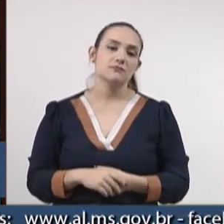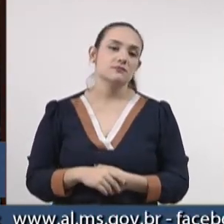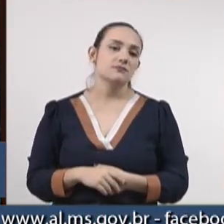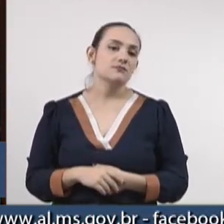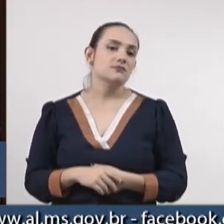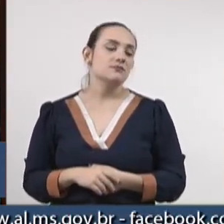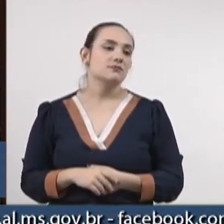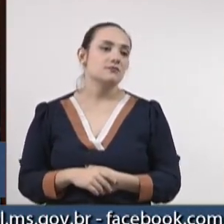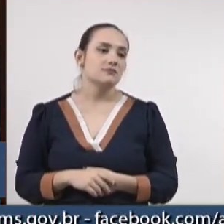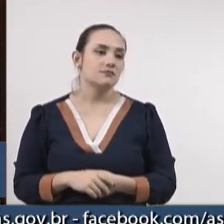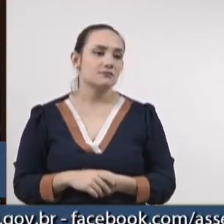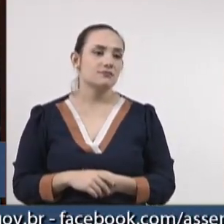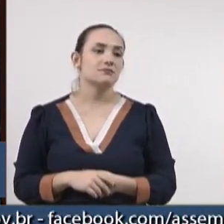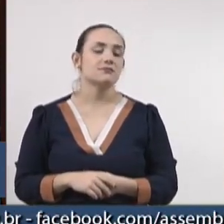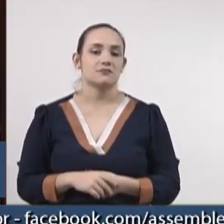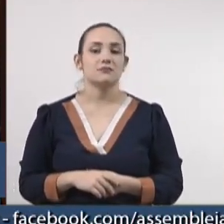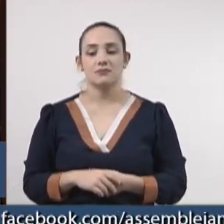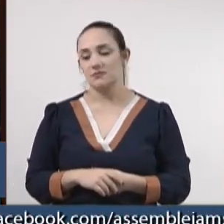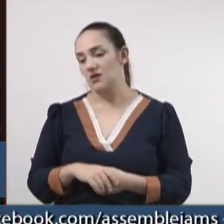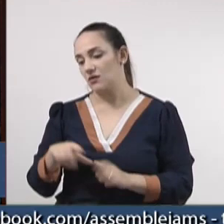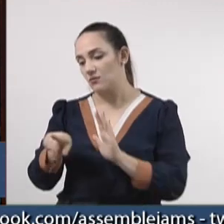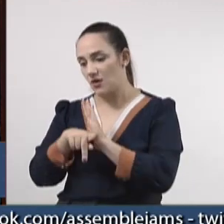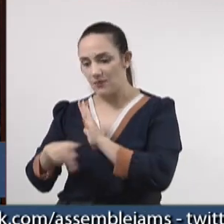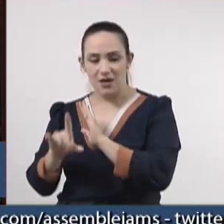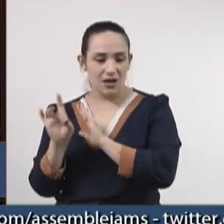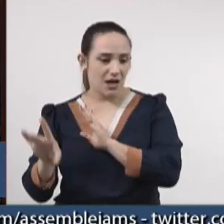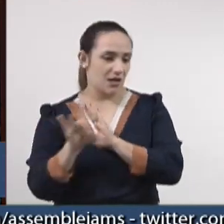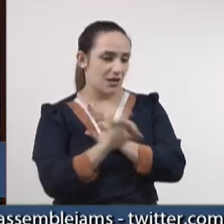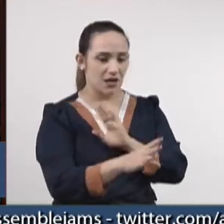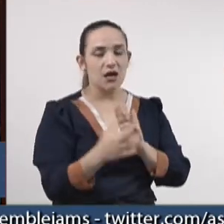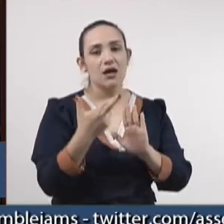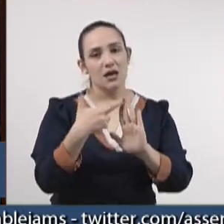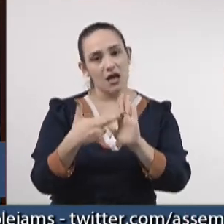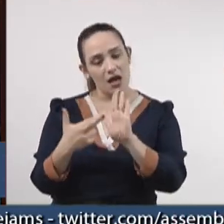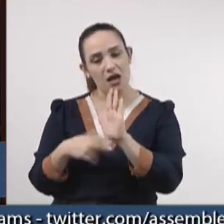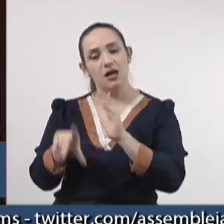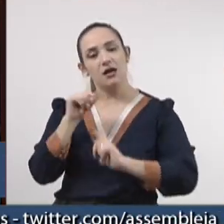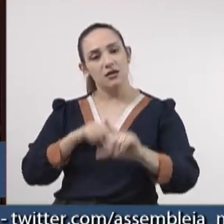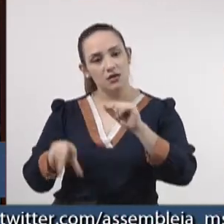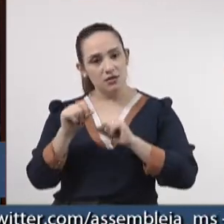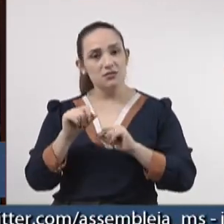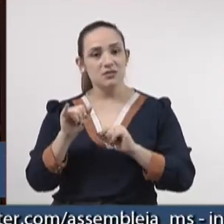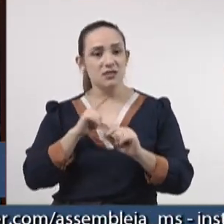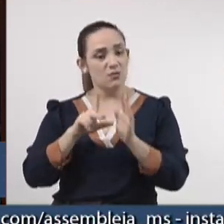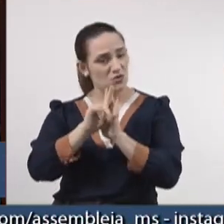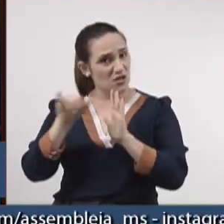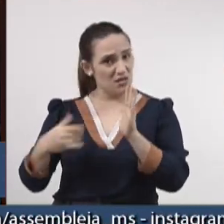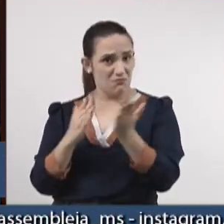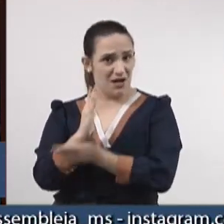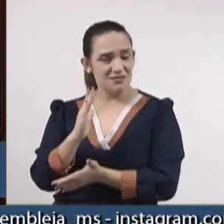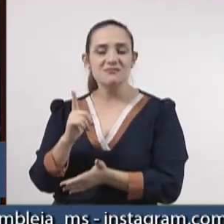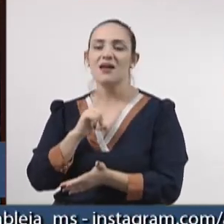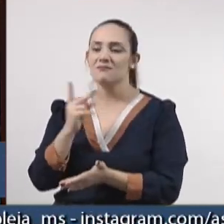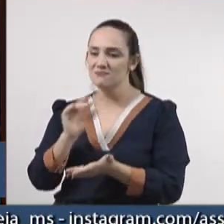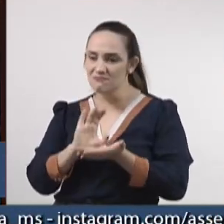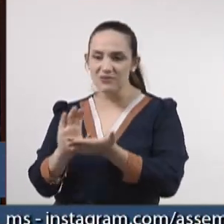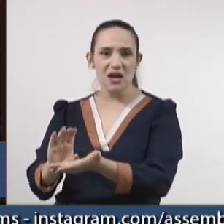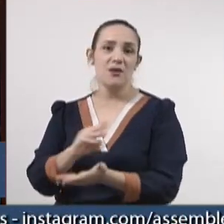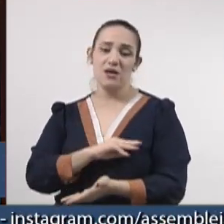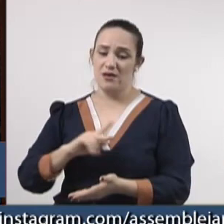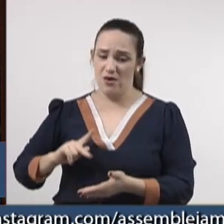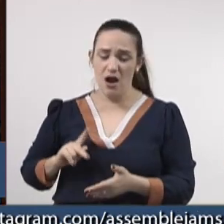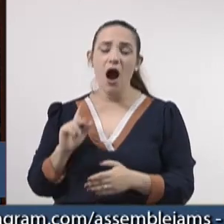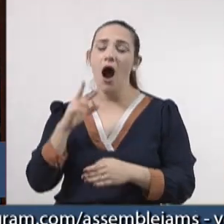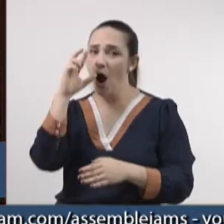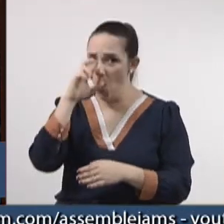por regras próprias seleciona as entidades que apresentaram projetos aprovados e que são fiscalizados pelo Ministério